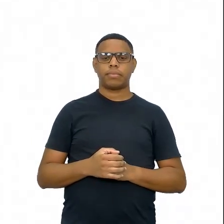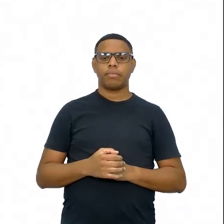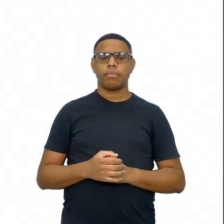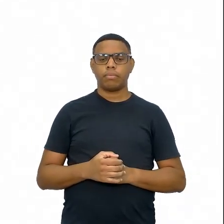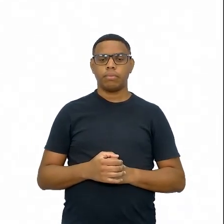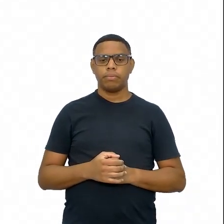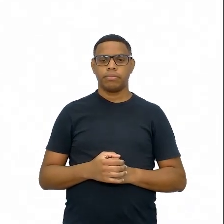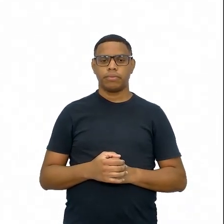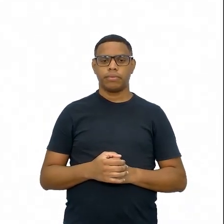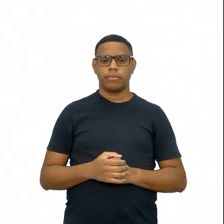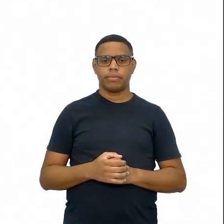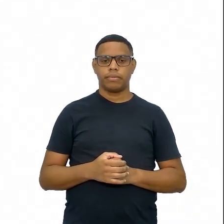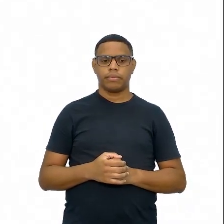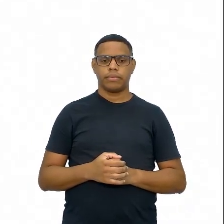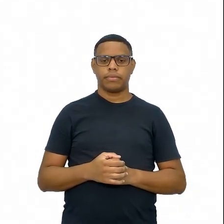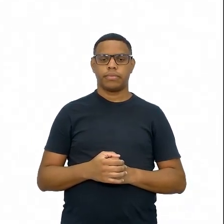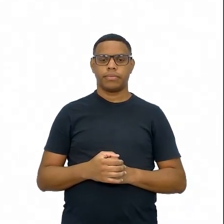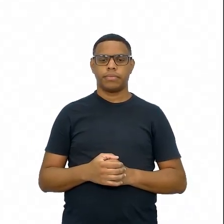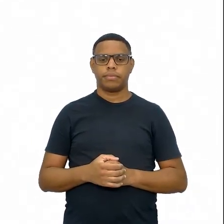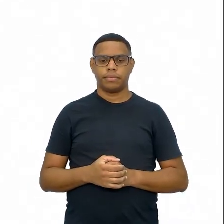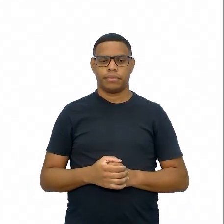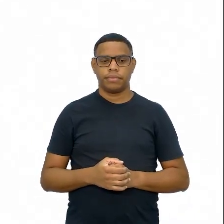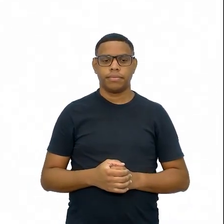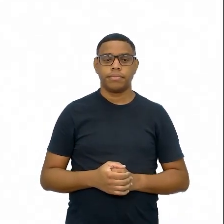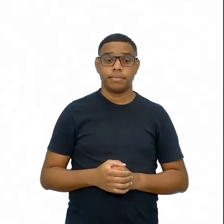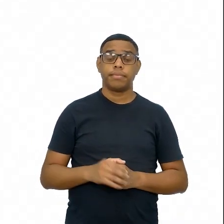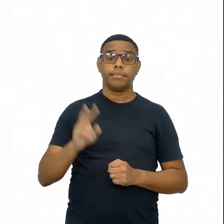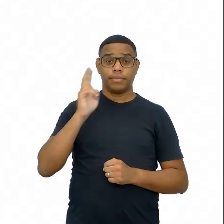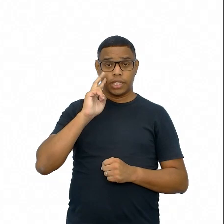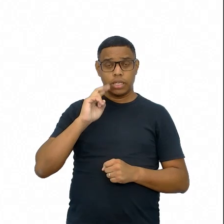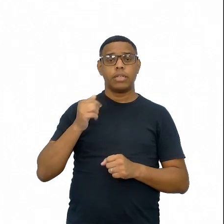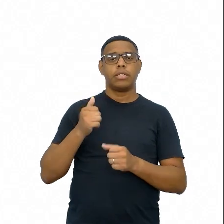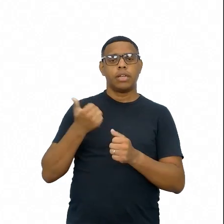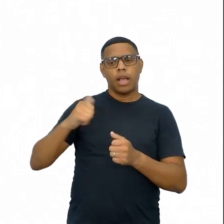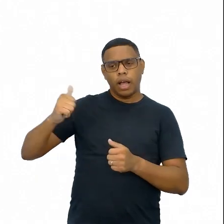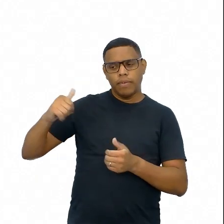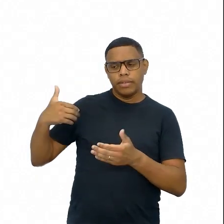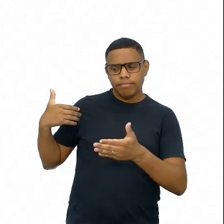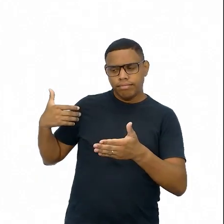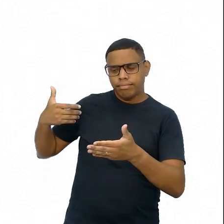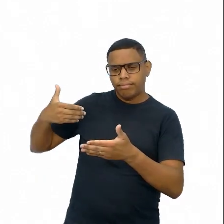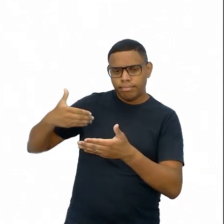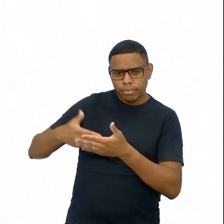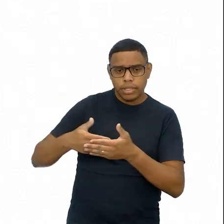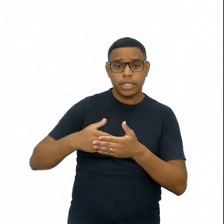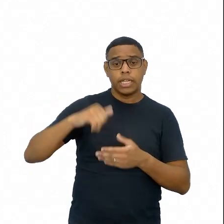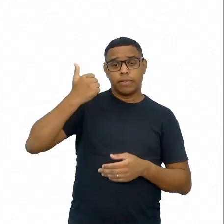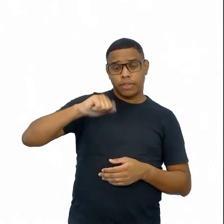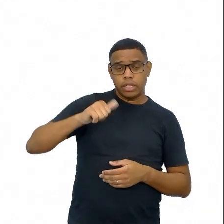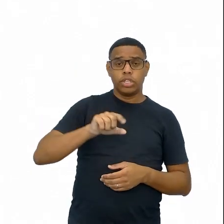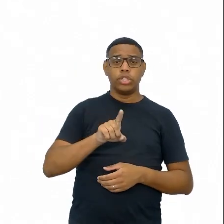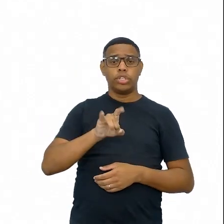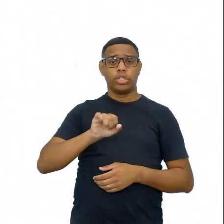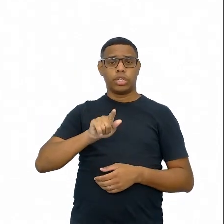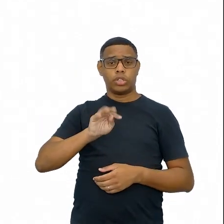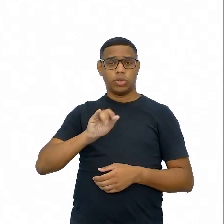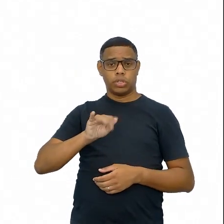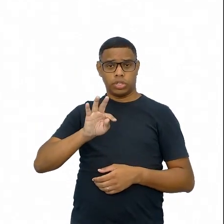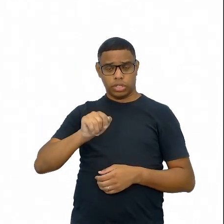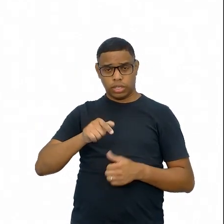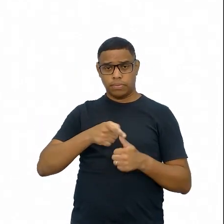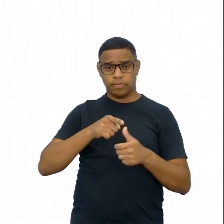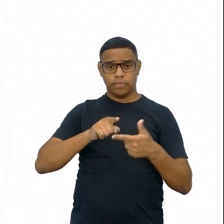Bem, então, recuperando aí esse percurso de avaliação, né, nós temos aí a avaliação diagnóstica, formativa